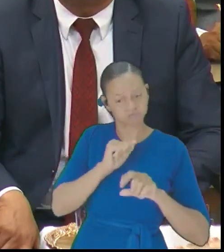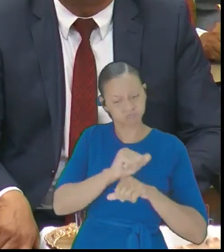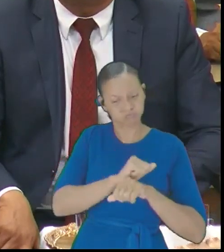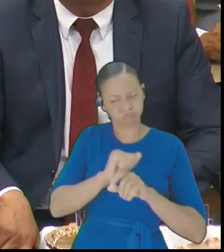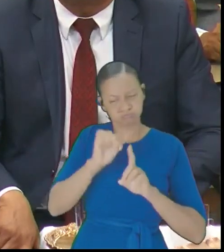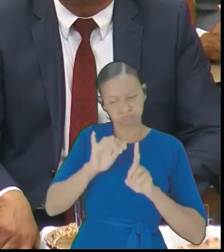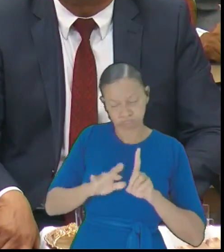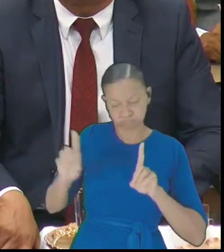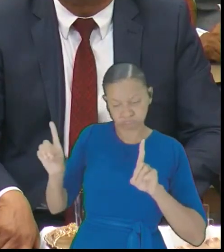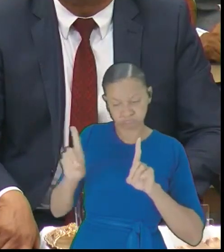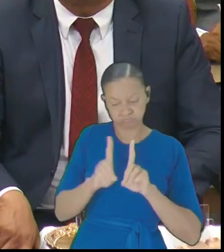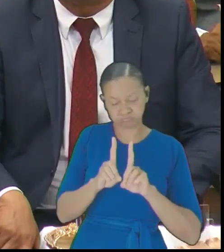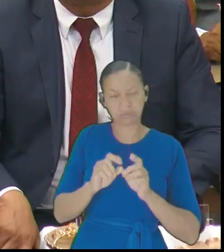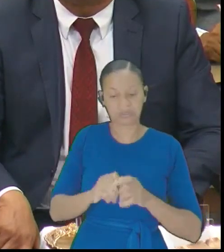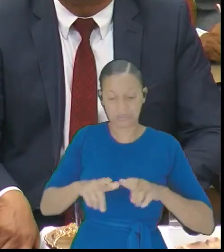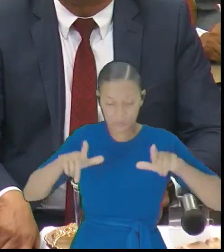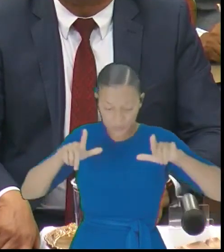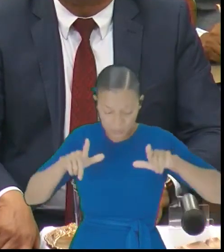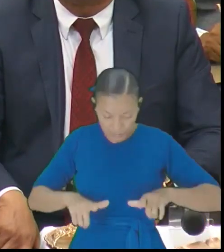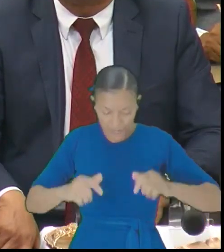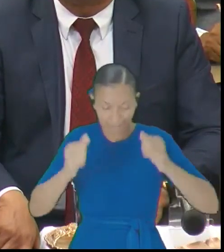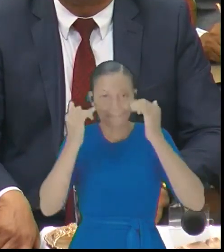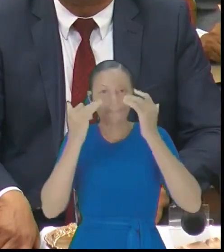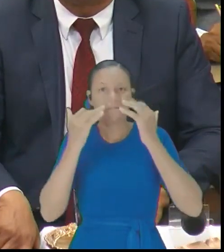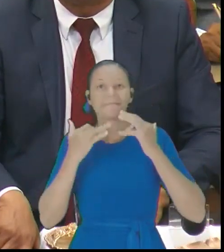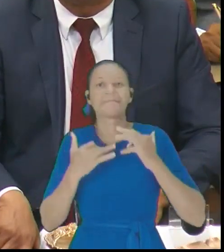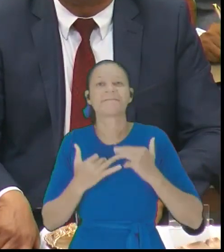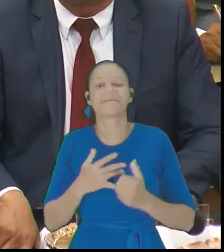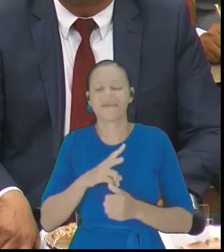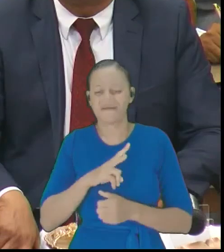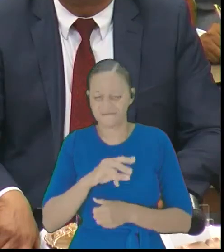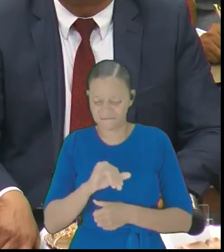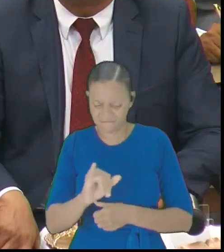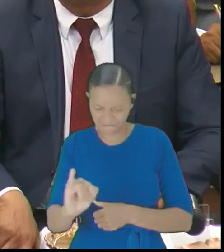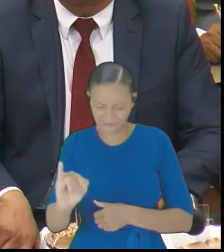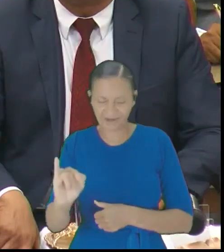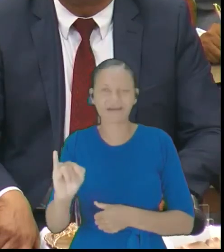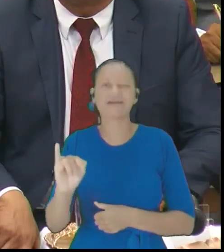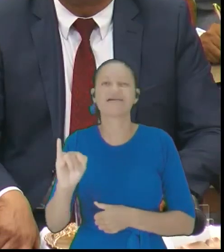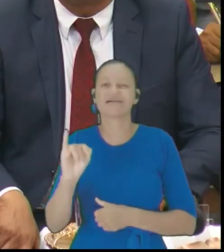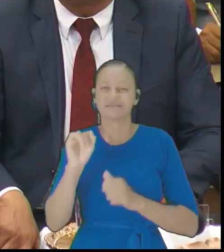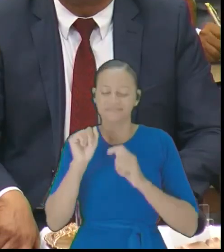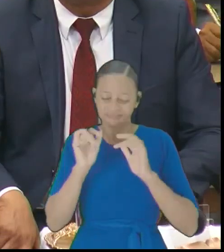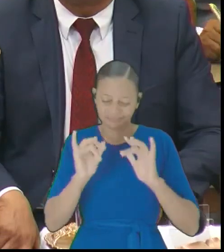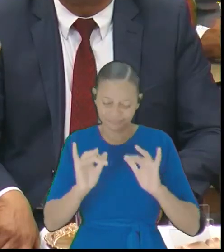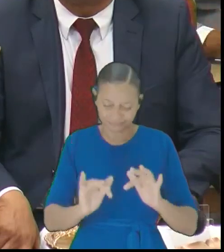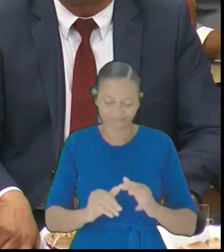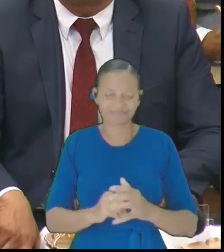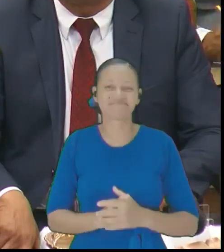Quem está no lugar da bênção, está chovendo, ele vai molhar.